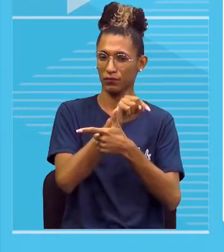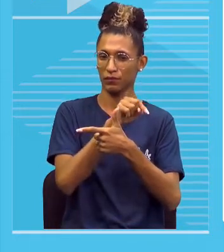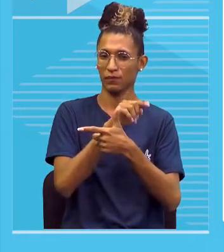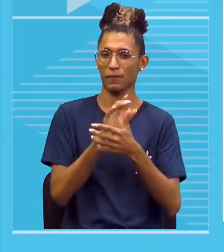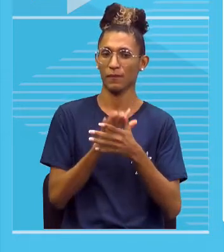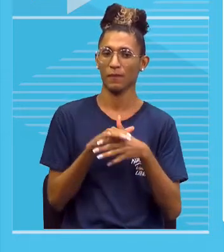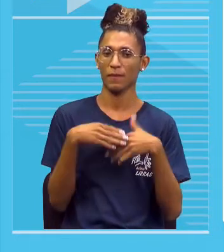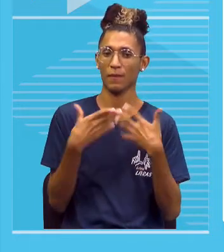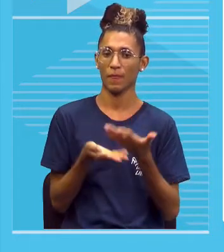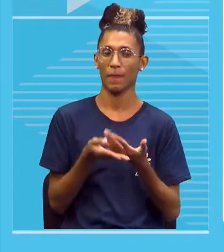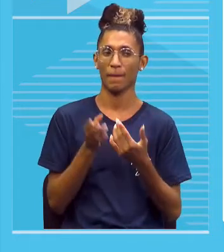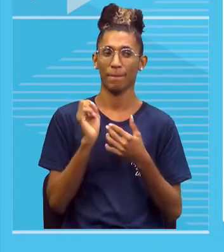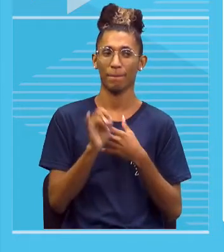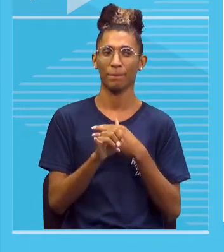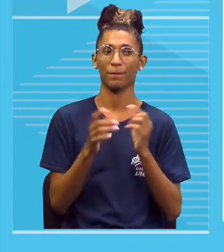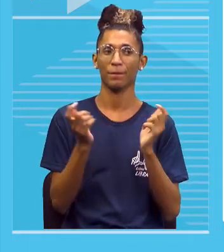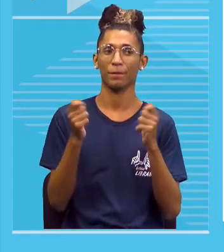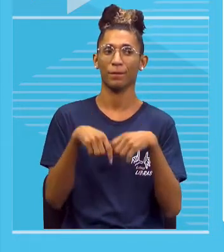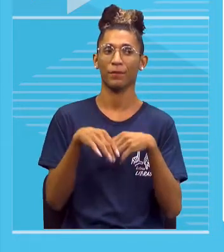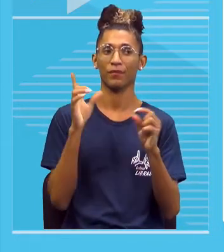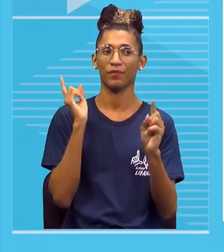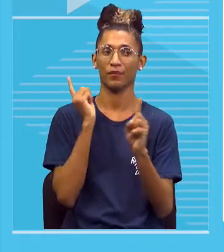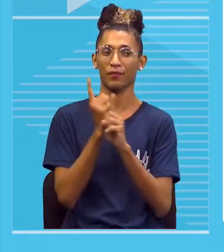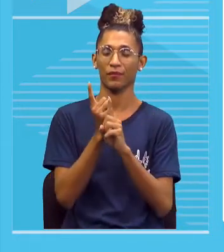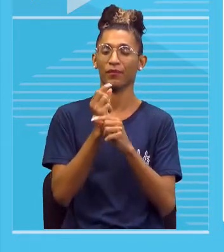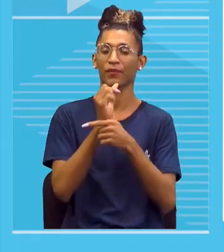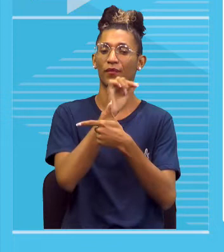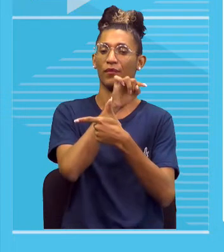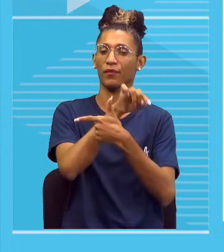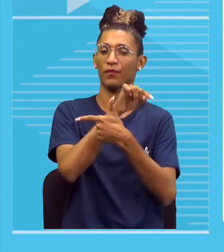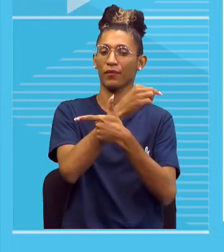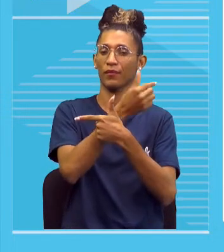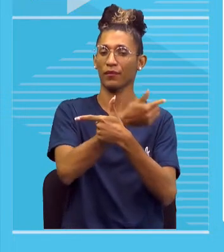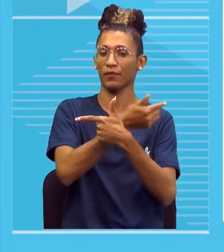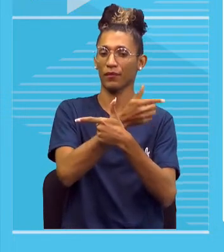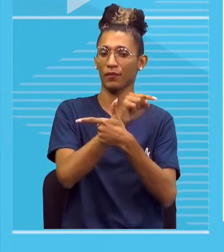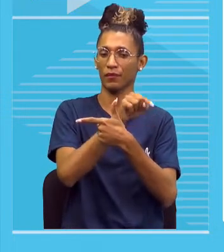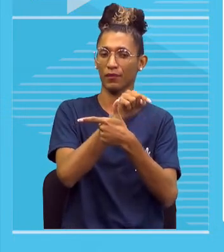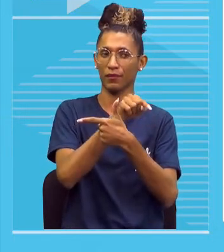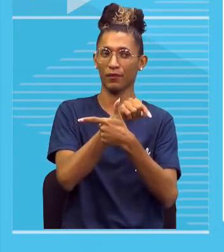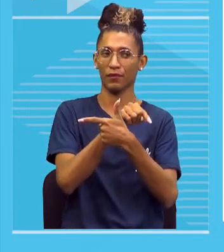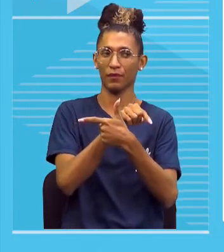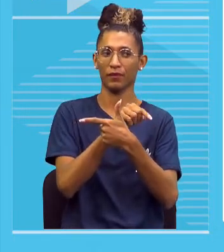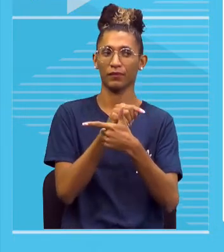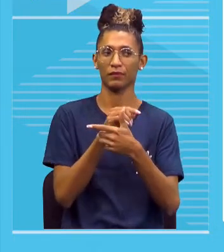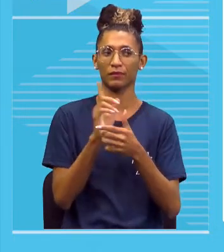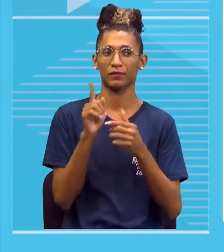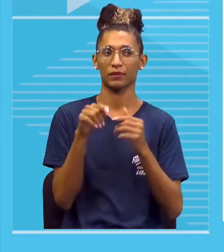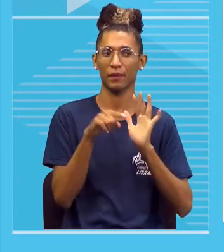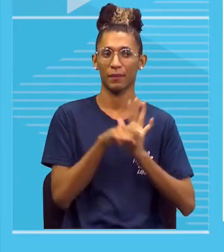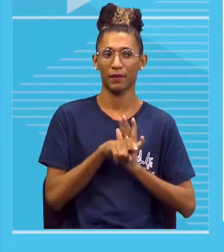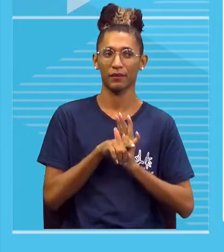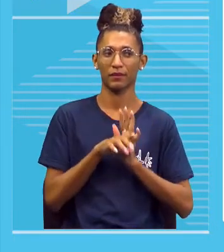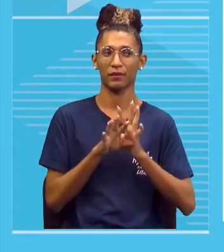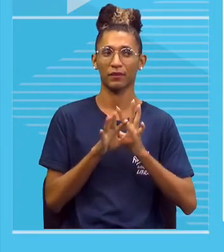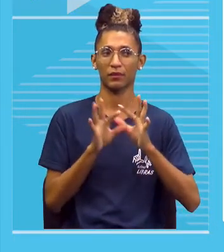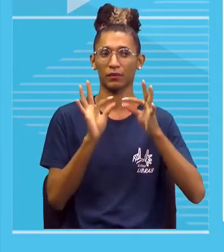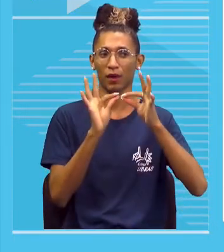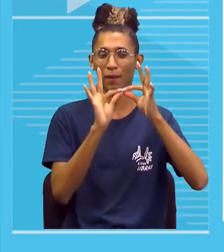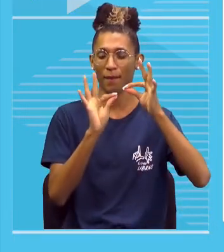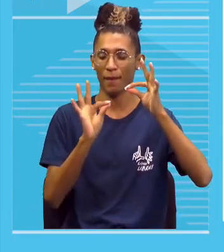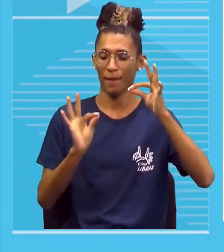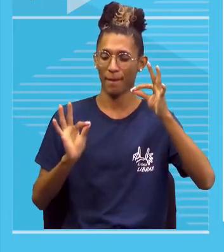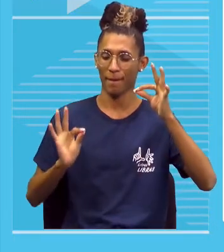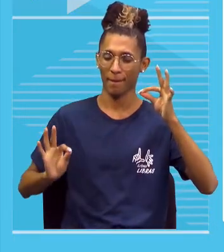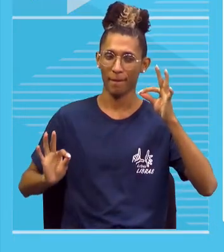e como ele está no segundo quadrante né Ele é negativo para o cosseno Tá certo e o simétrico dele é o